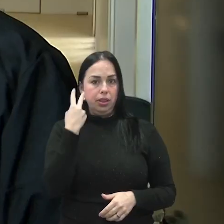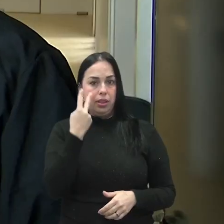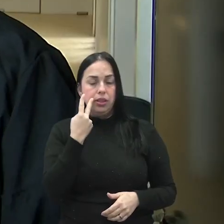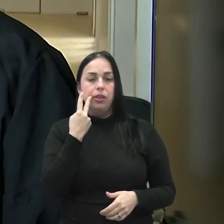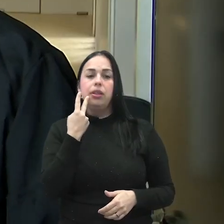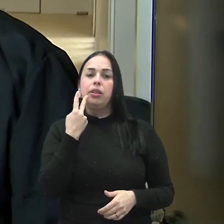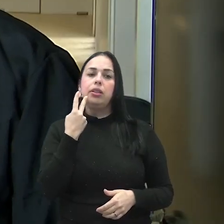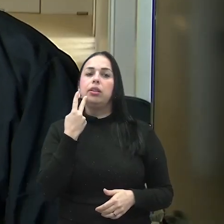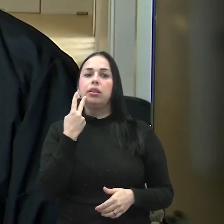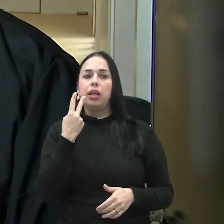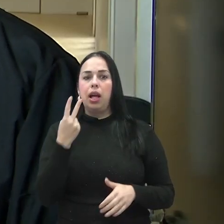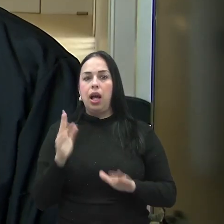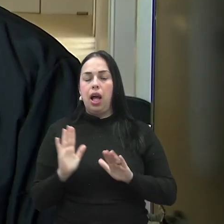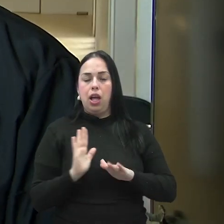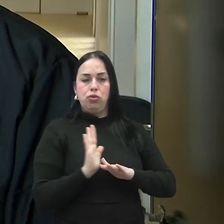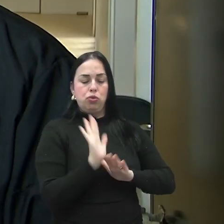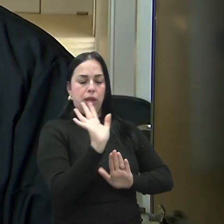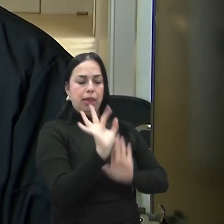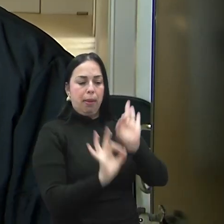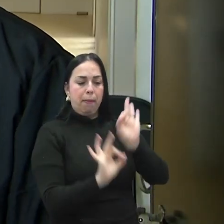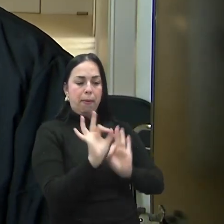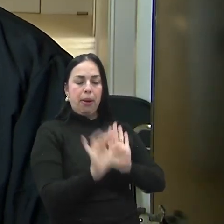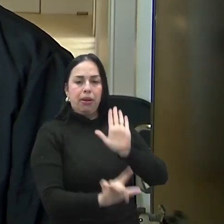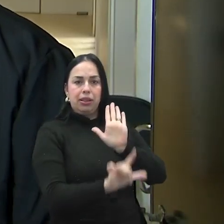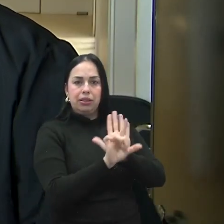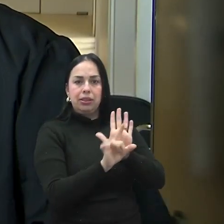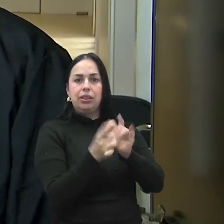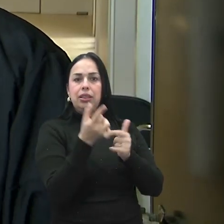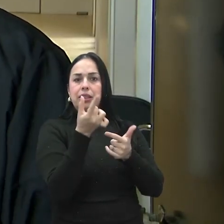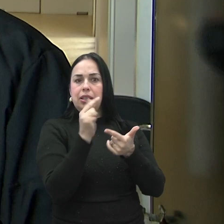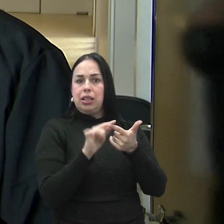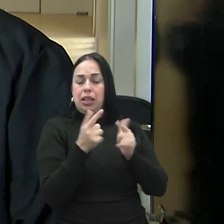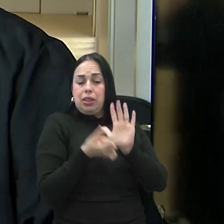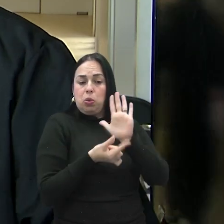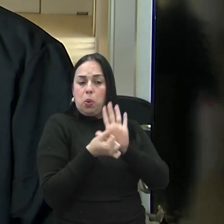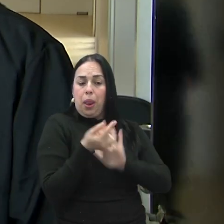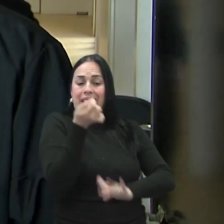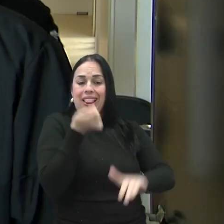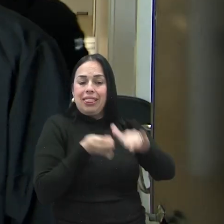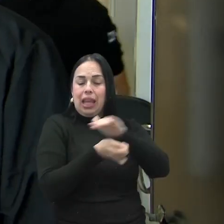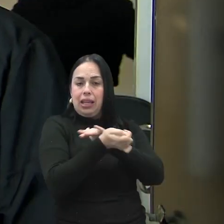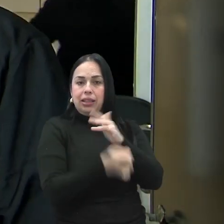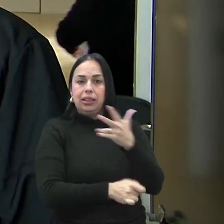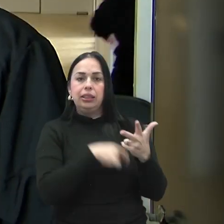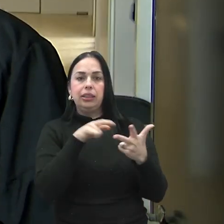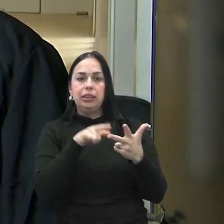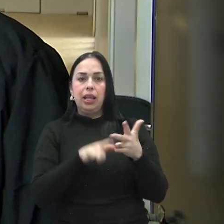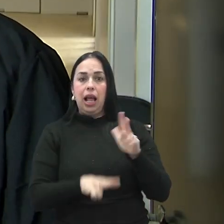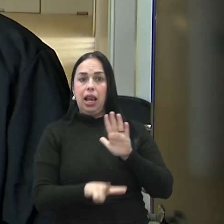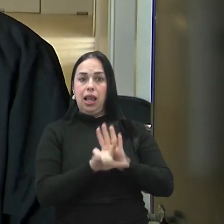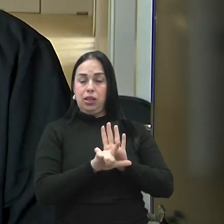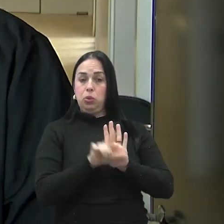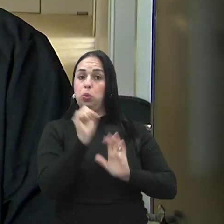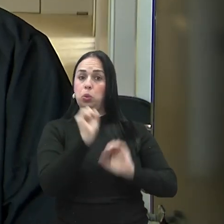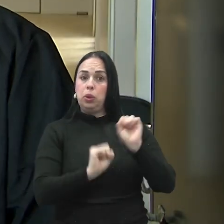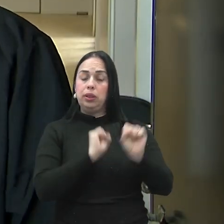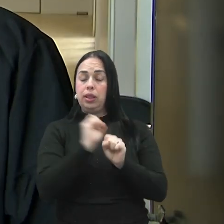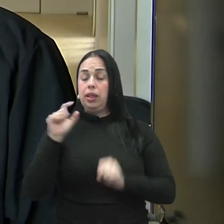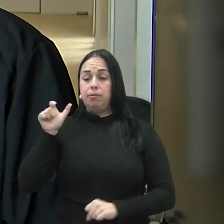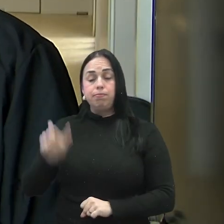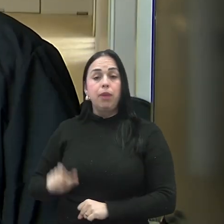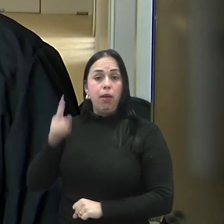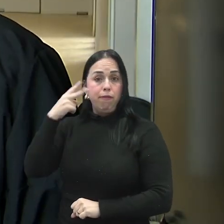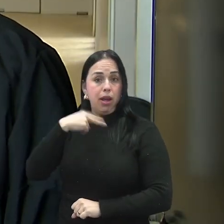Os vereadores participam de todos os planos plurianual, as leis de diretrizes do orçamento, a